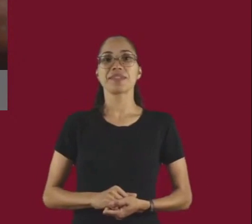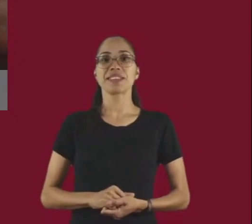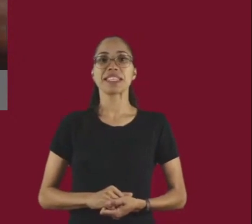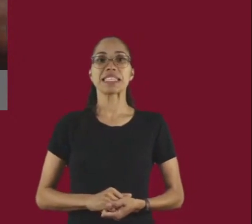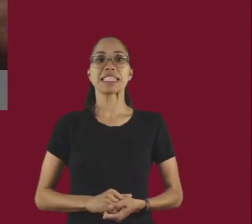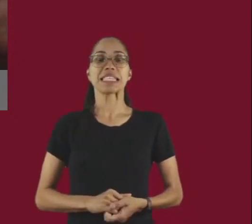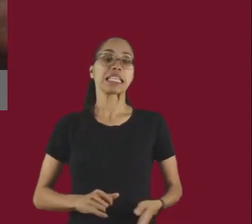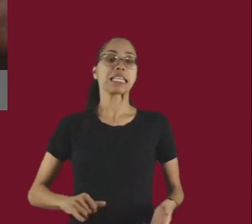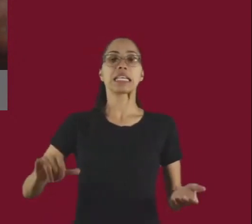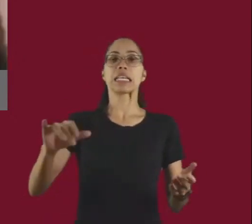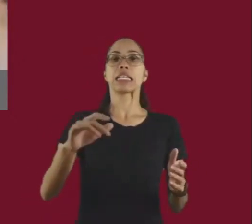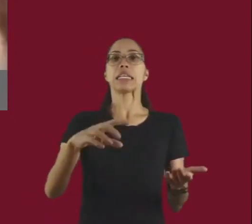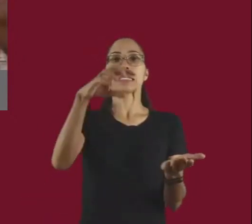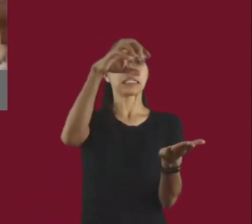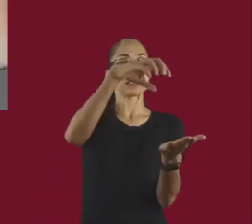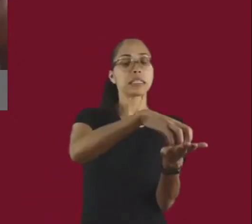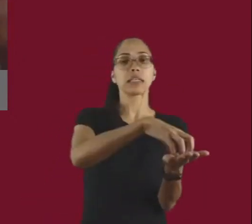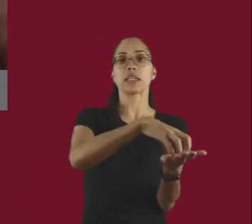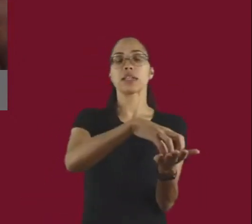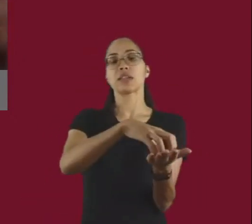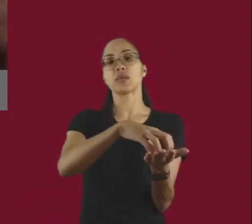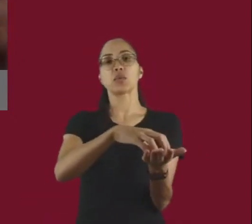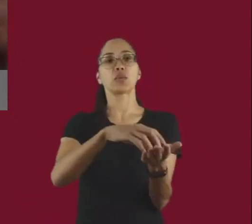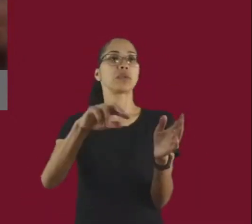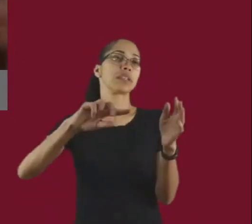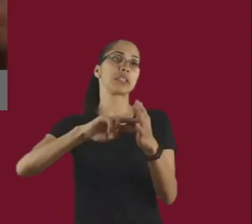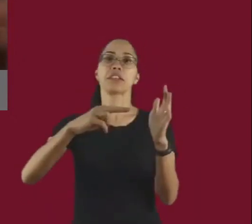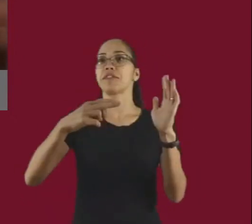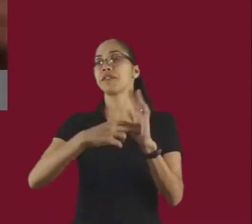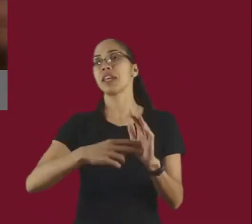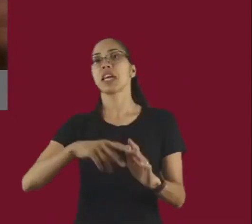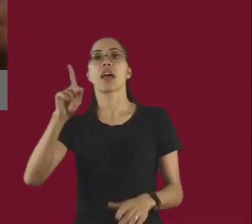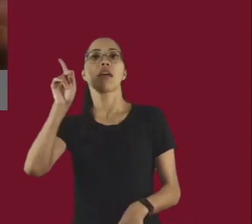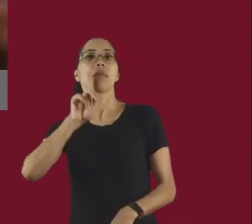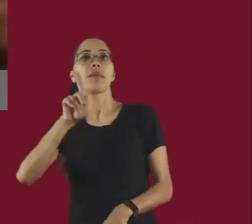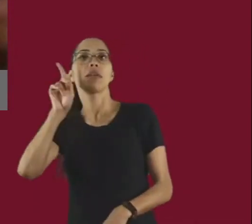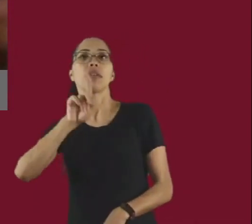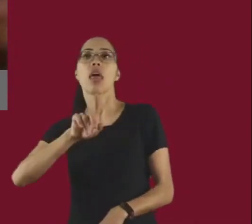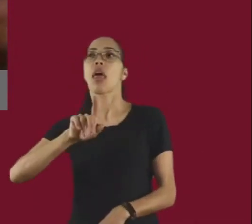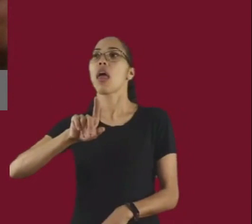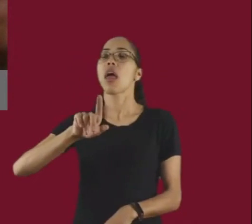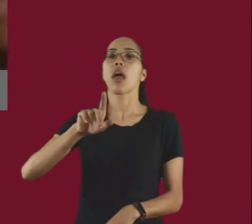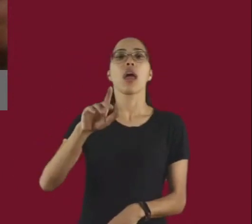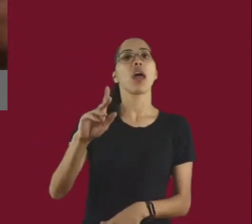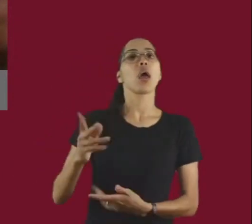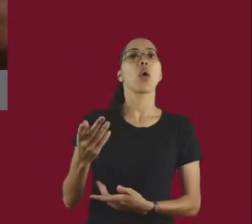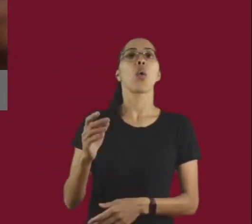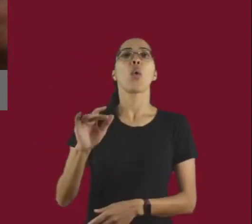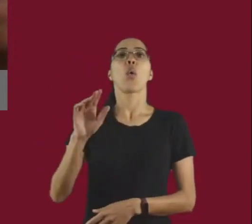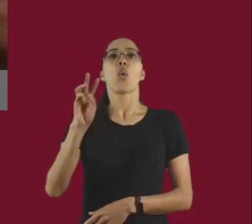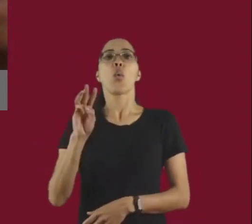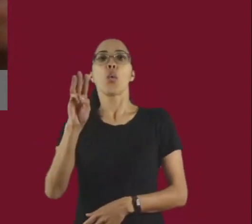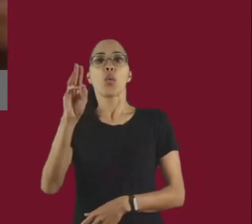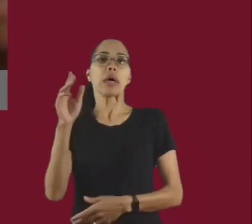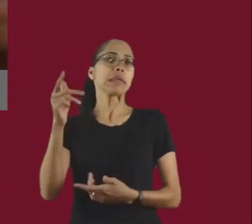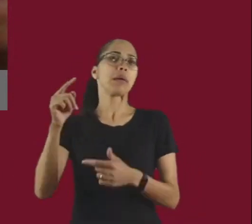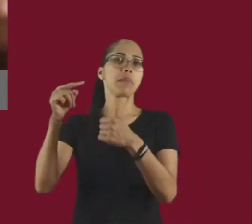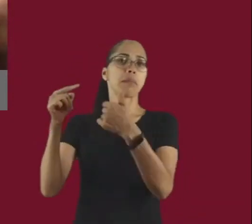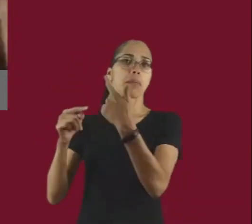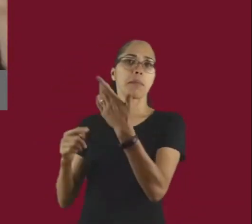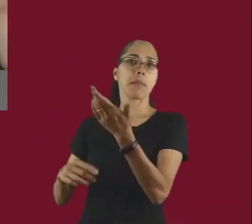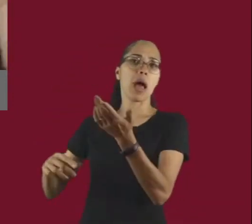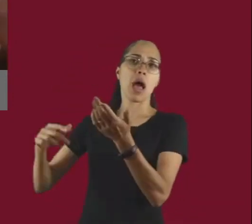é Washington, Londres, Frankfurt, Beijing. O centro é a Amazônia, é o Cerrado, é o